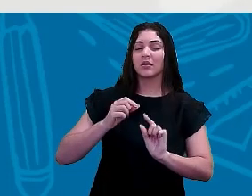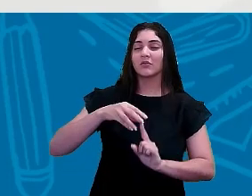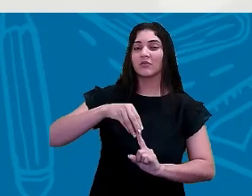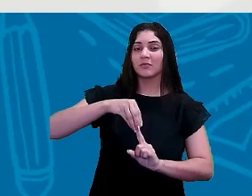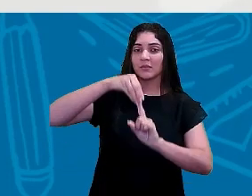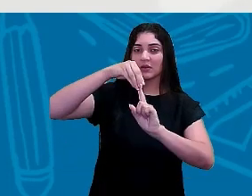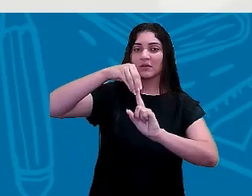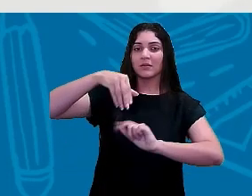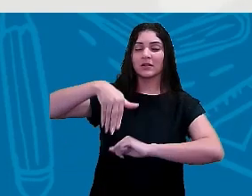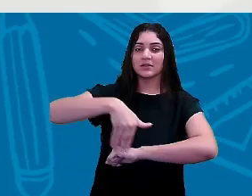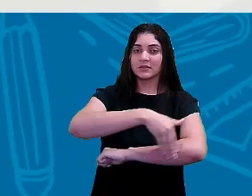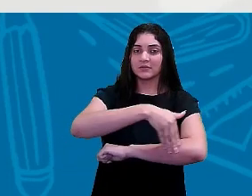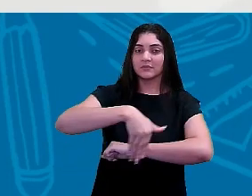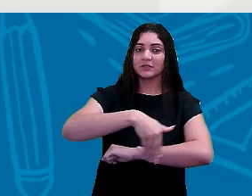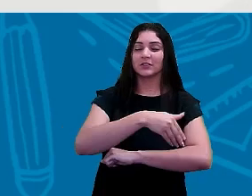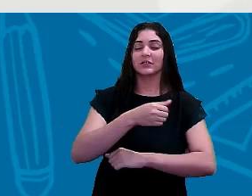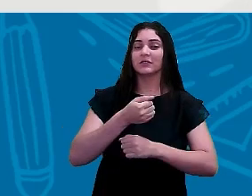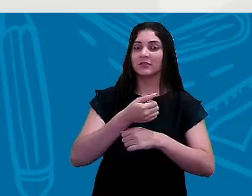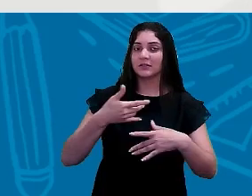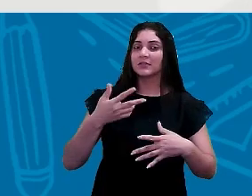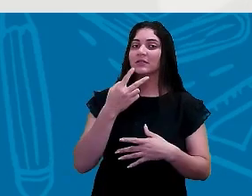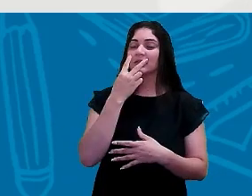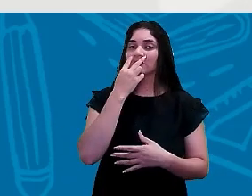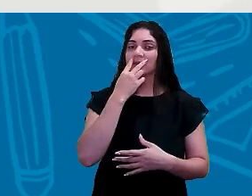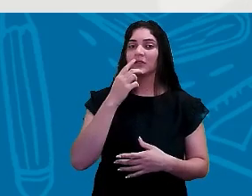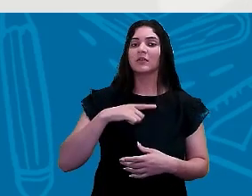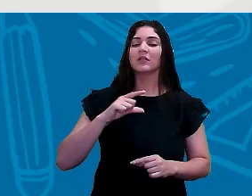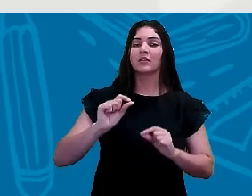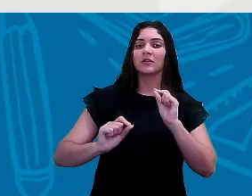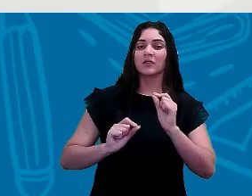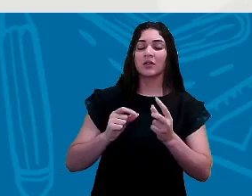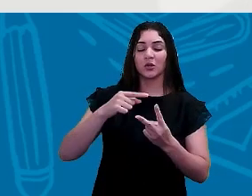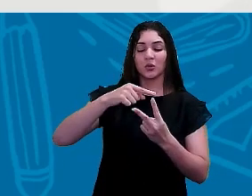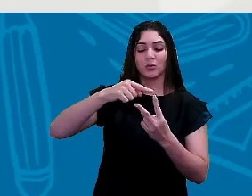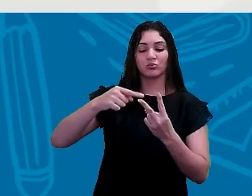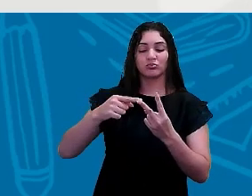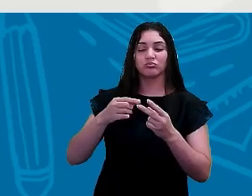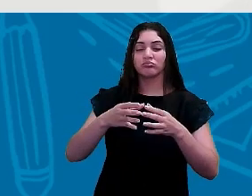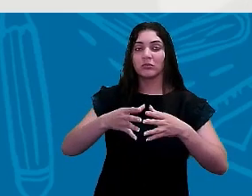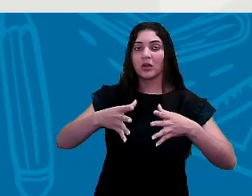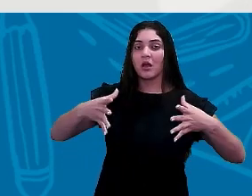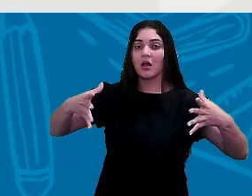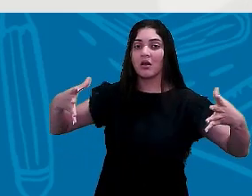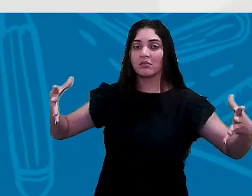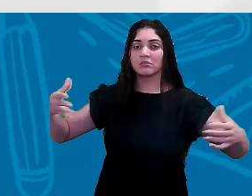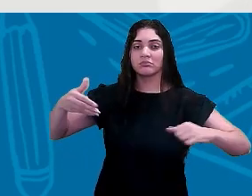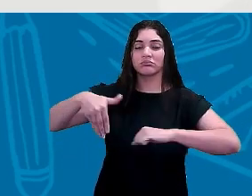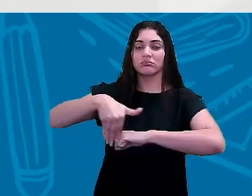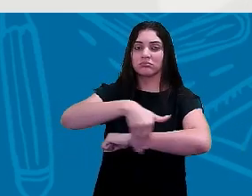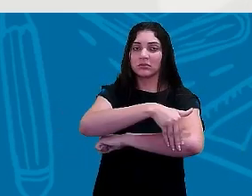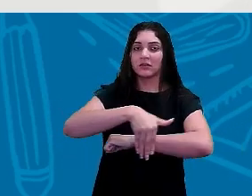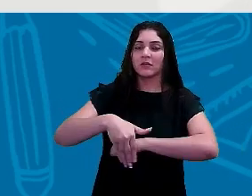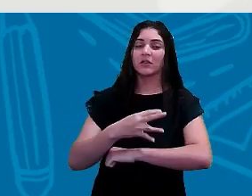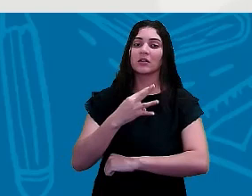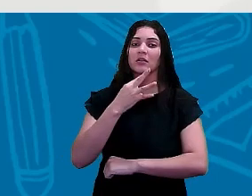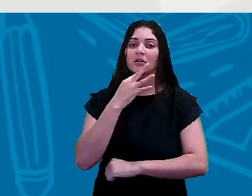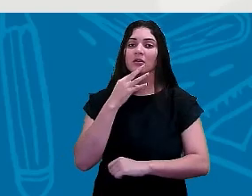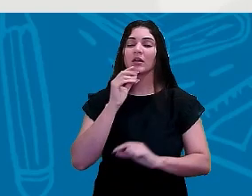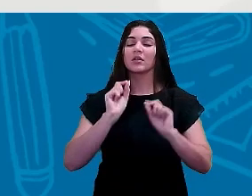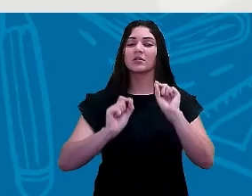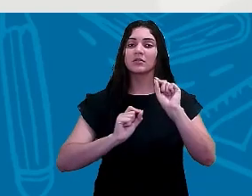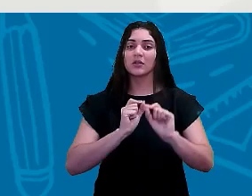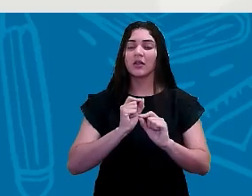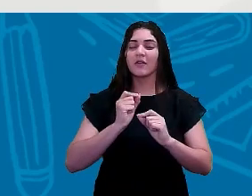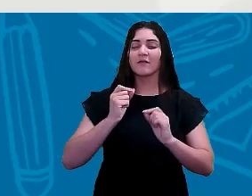principais avenidas da Vitória de Santo Antão. Temos aqui duas grandes avenidas que a gente conhece e é